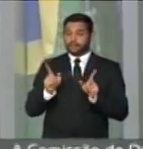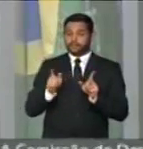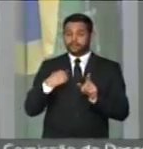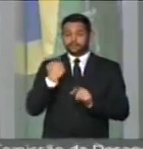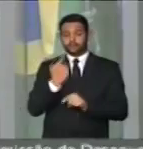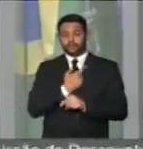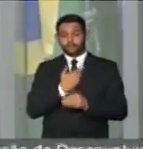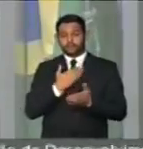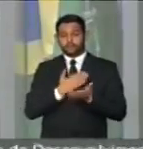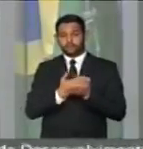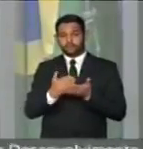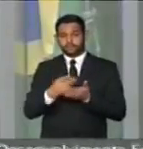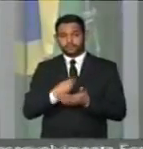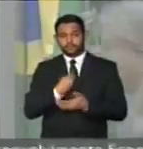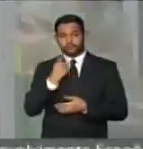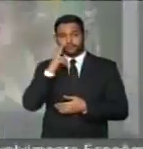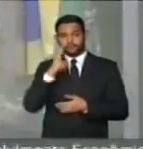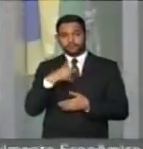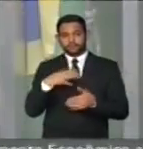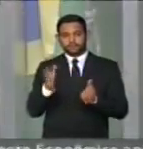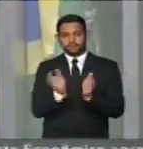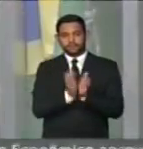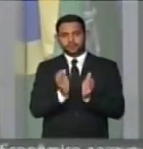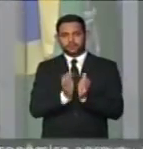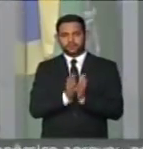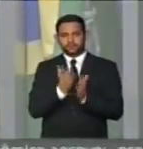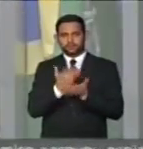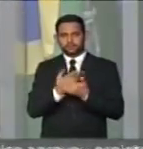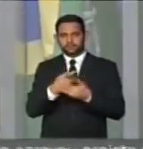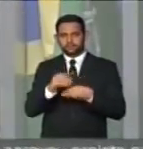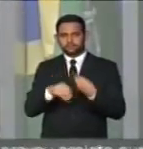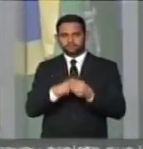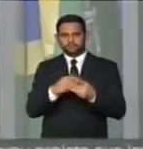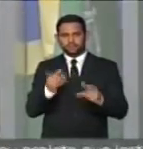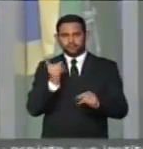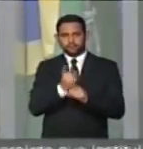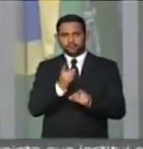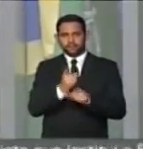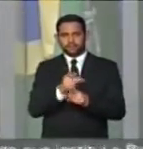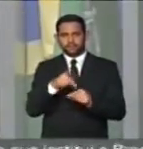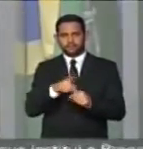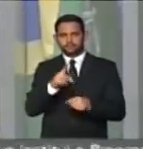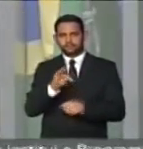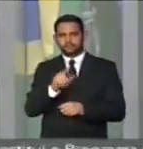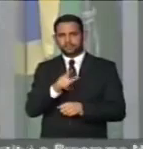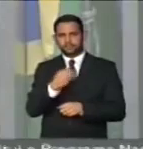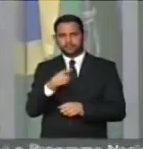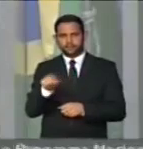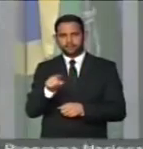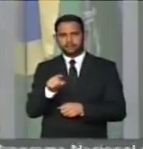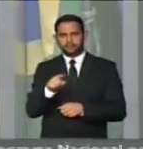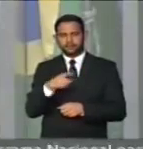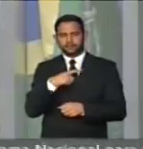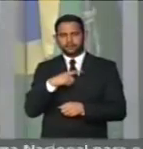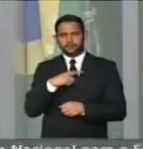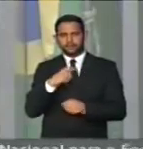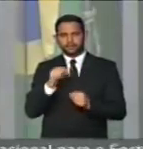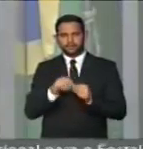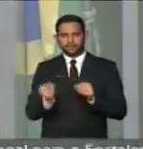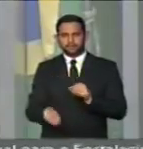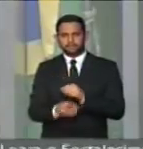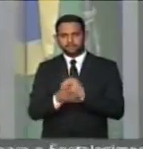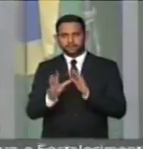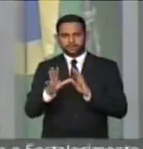nós atualmente estamos vendo uma quadrilha ser desmantelada, a do Petrolão, a que alimentou